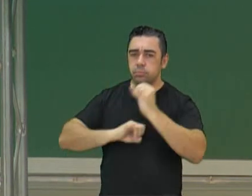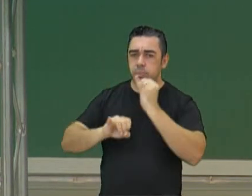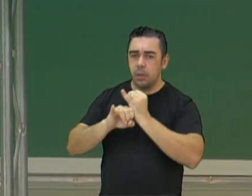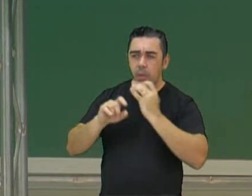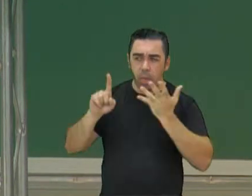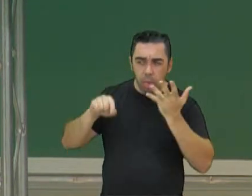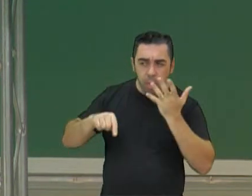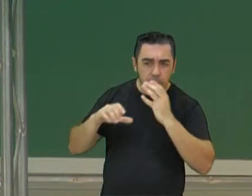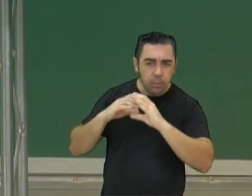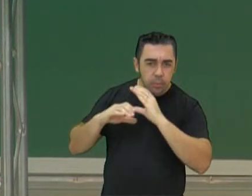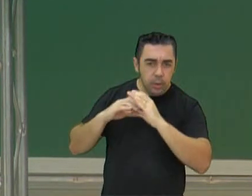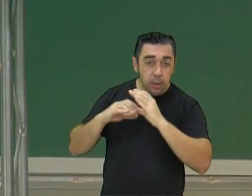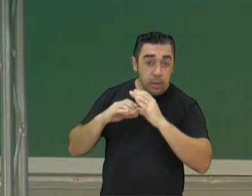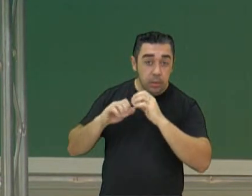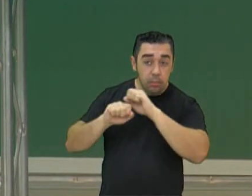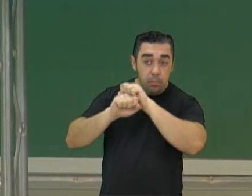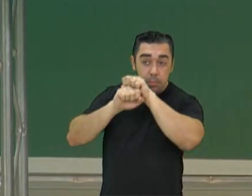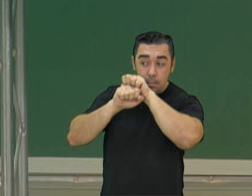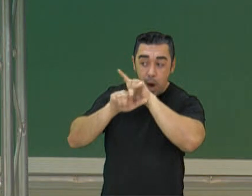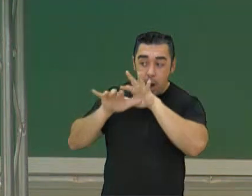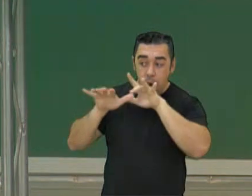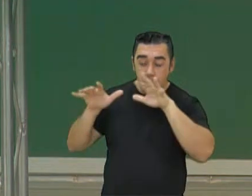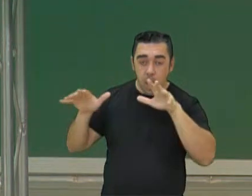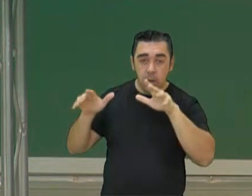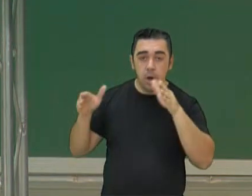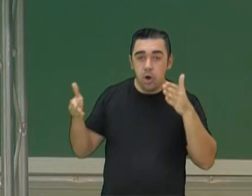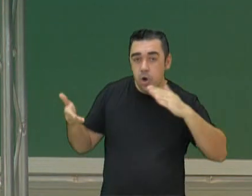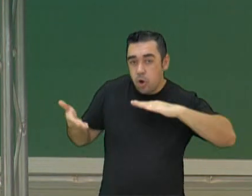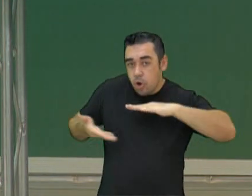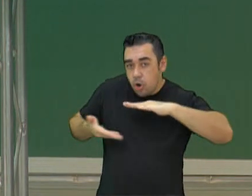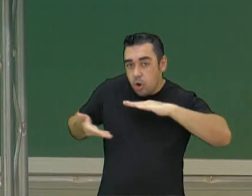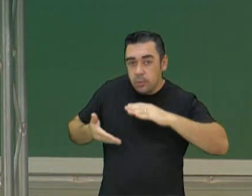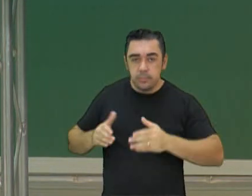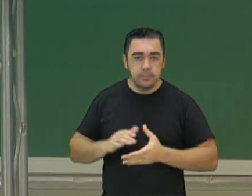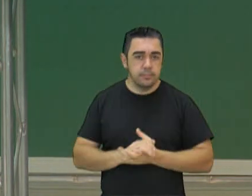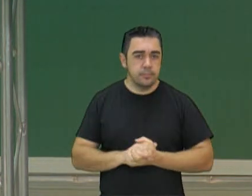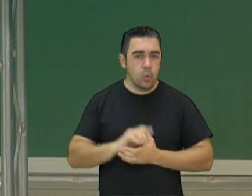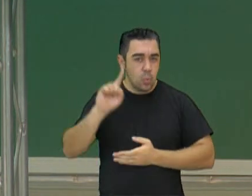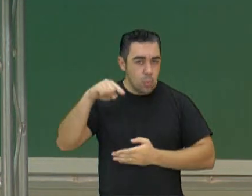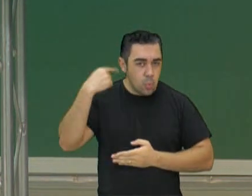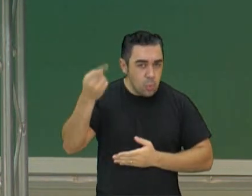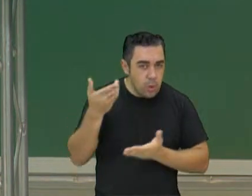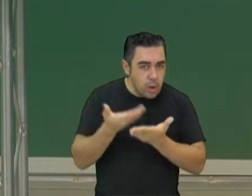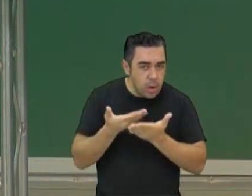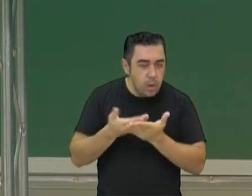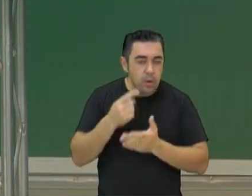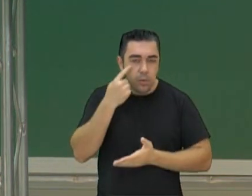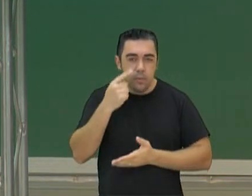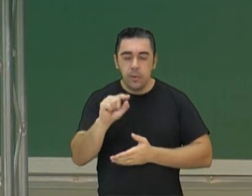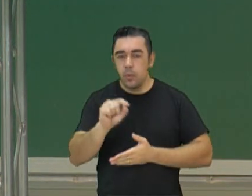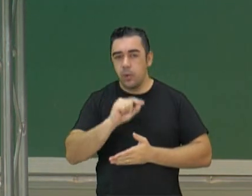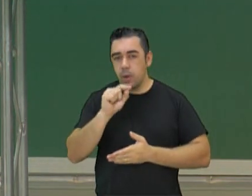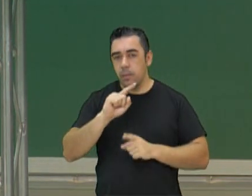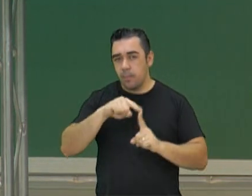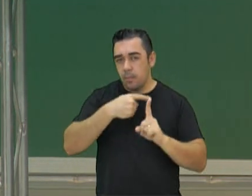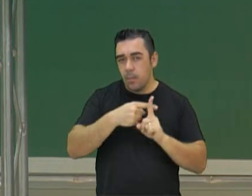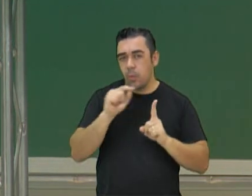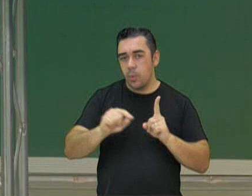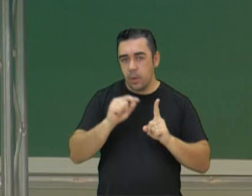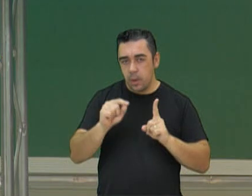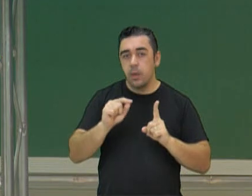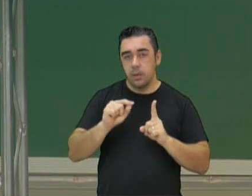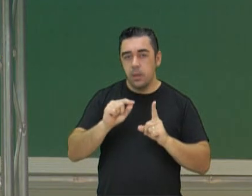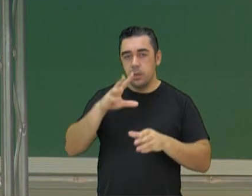de comunicação de massa e contemporâneo. Na próxima aula, abordaremos ainda